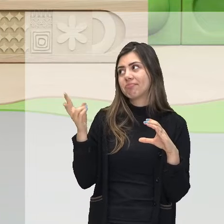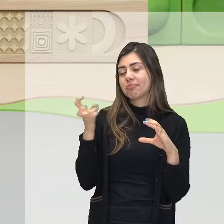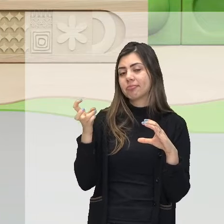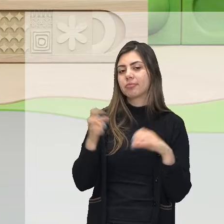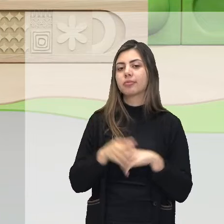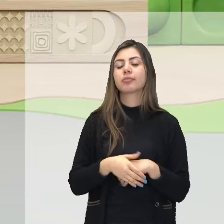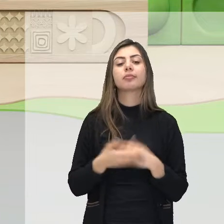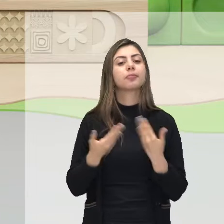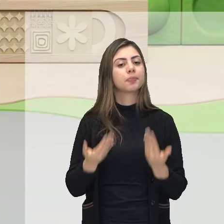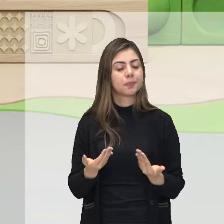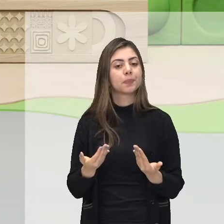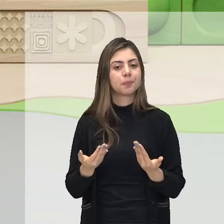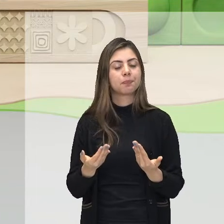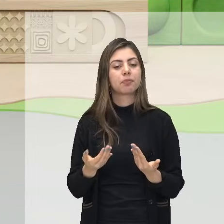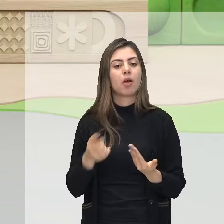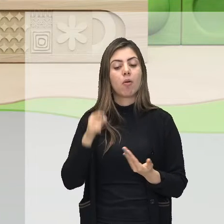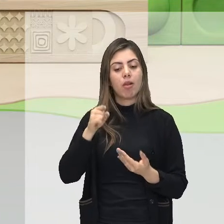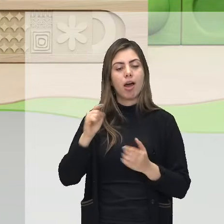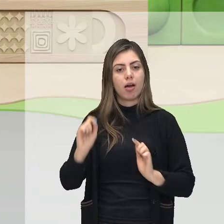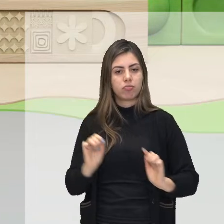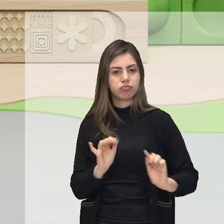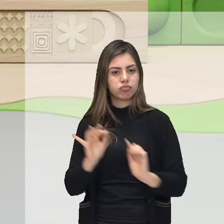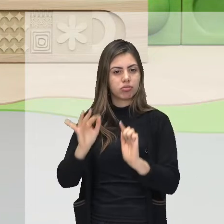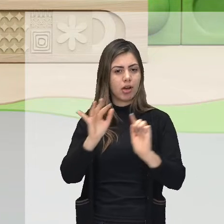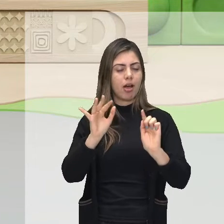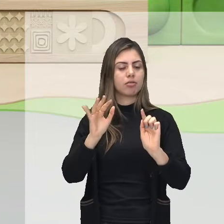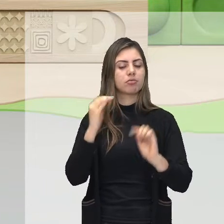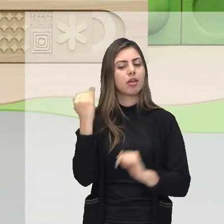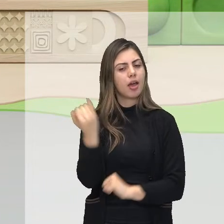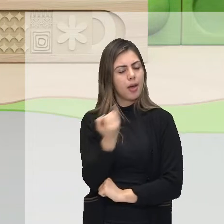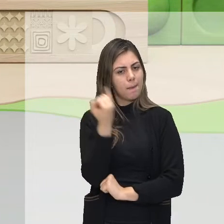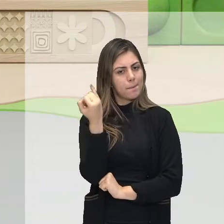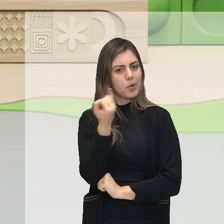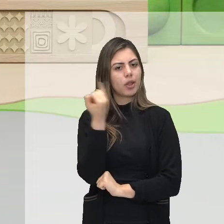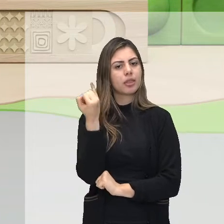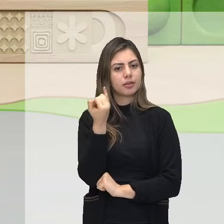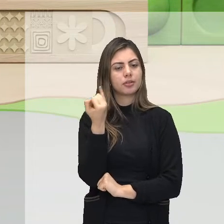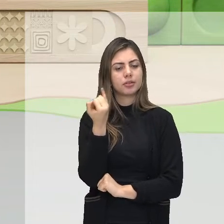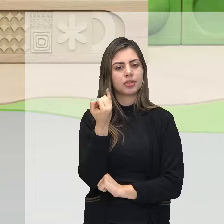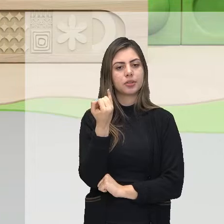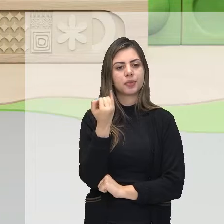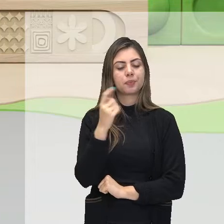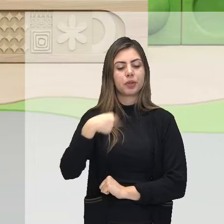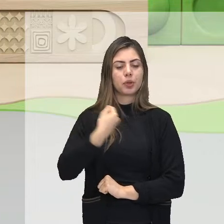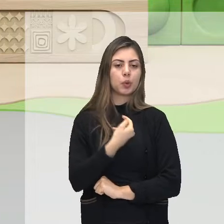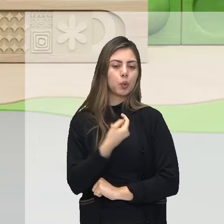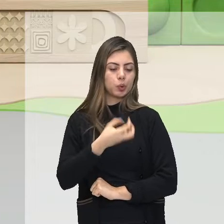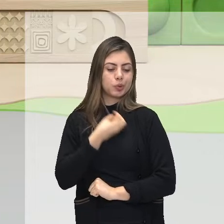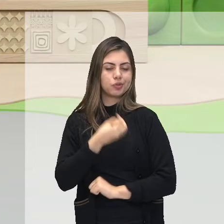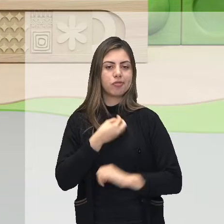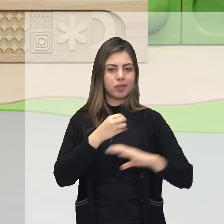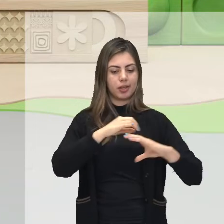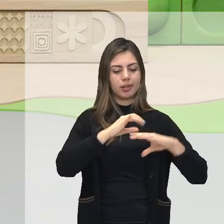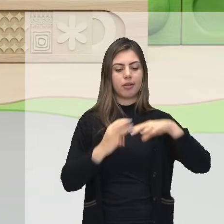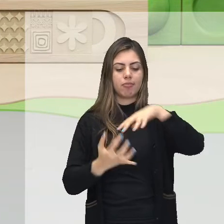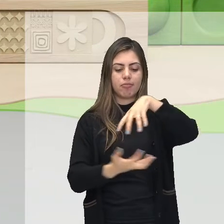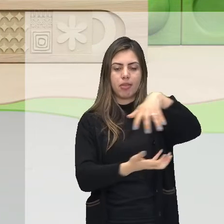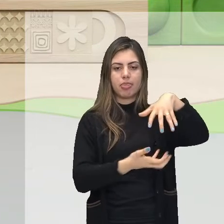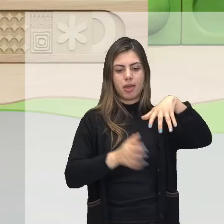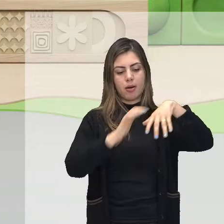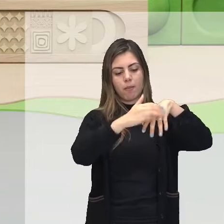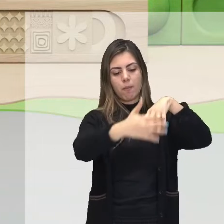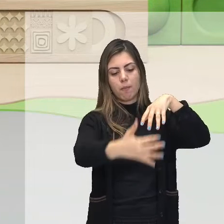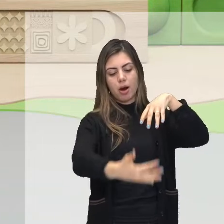Então, esses gases, eles são fundamentais para que a gente consiga